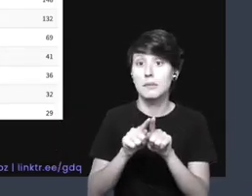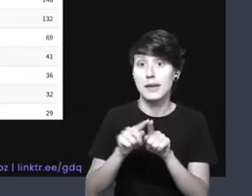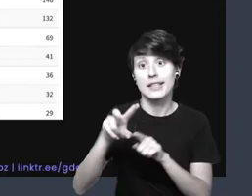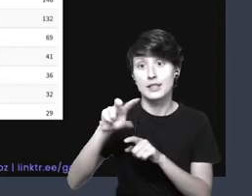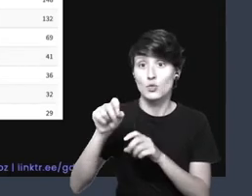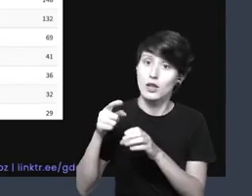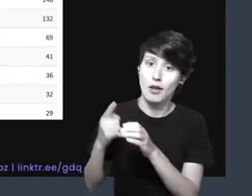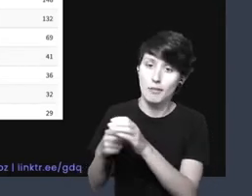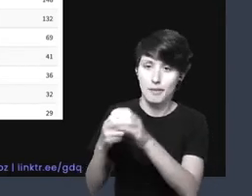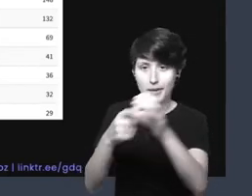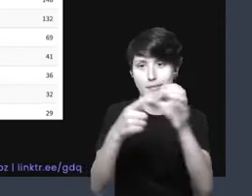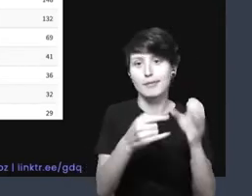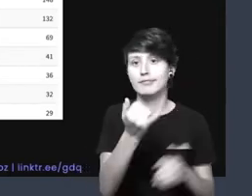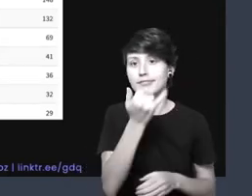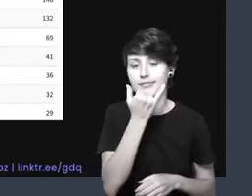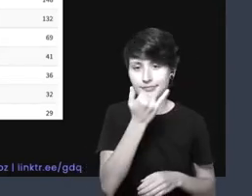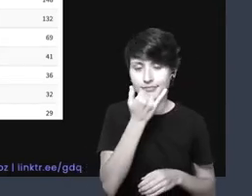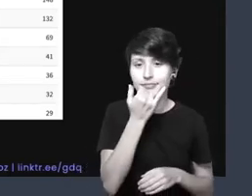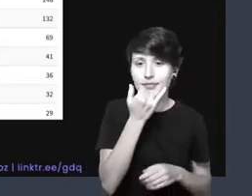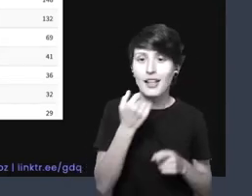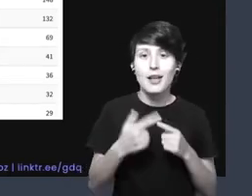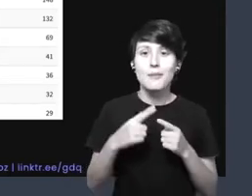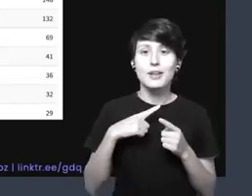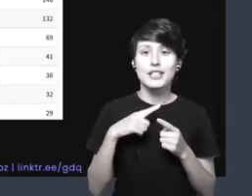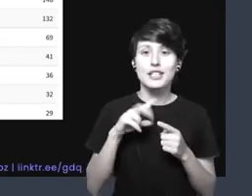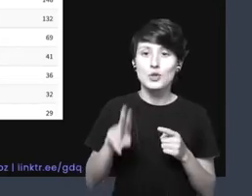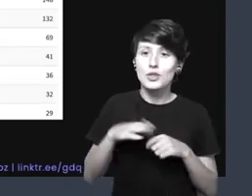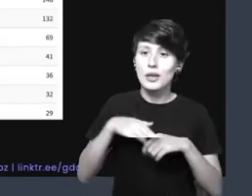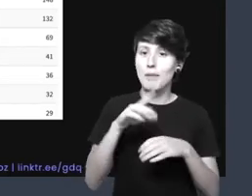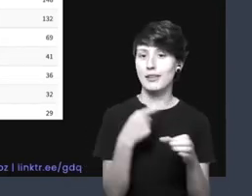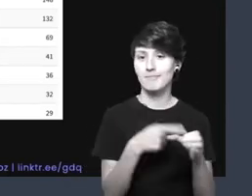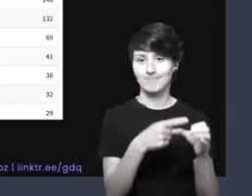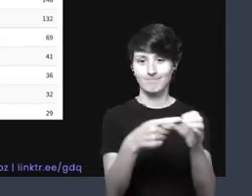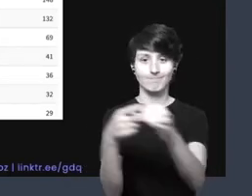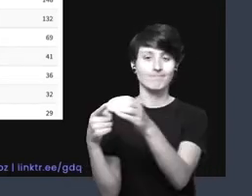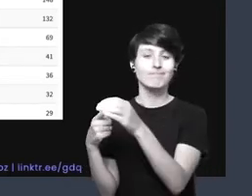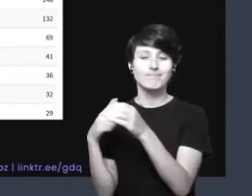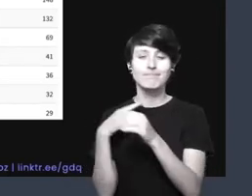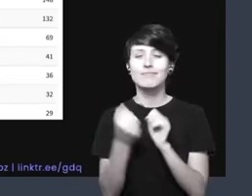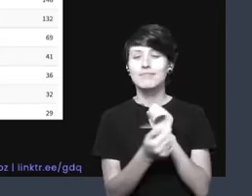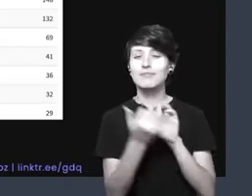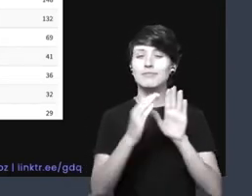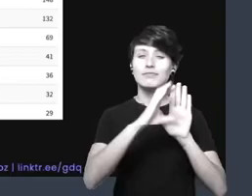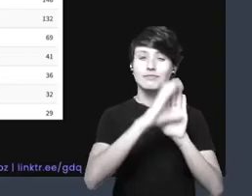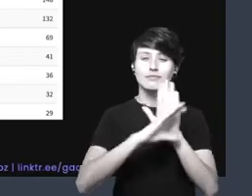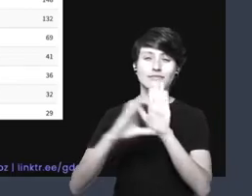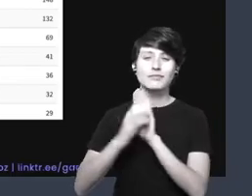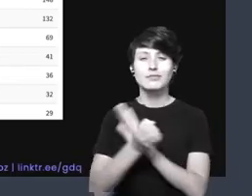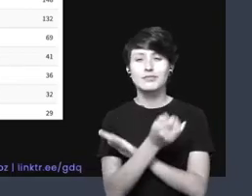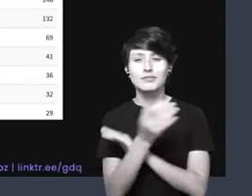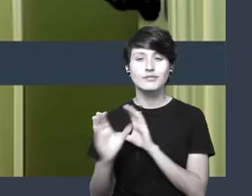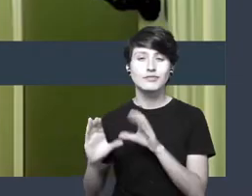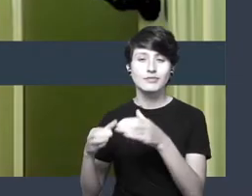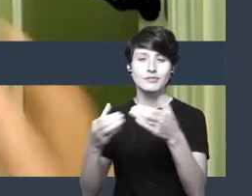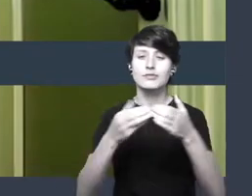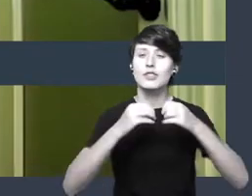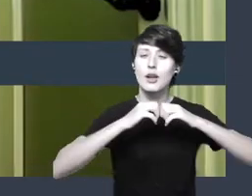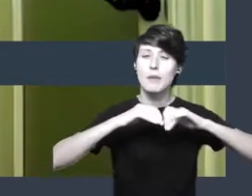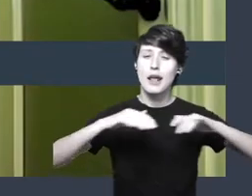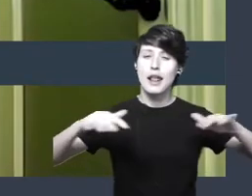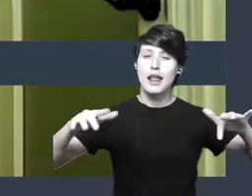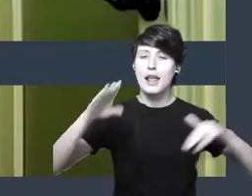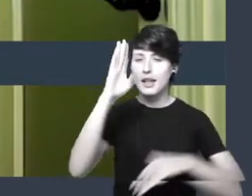Quero dizer, a gente tá porque a gente é baseado em cidades e a gente tem vários capítulos, vários grupos espalhados pelo Brasil inteiro.